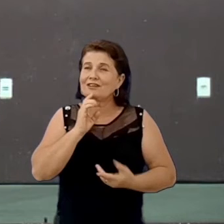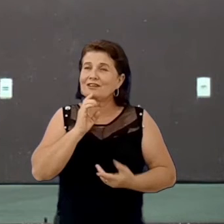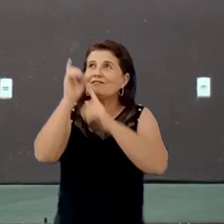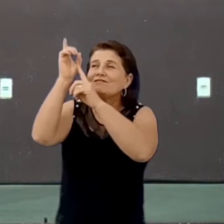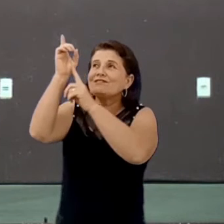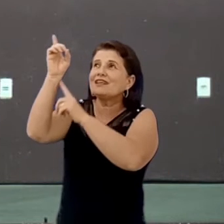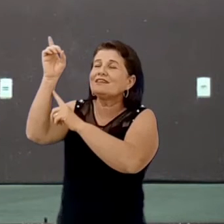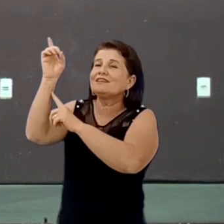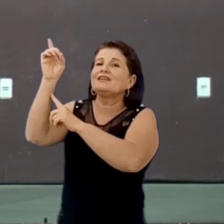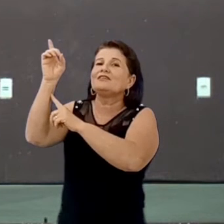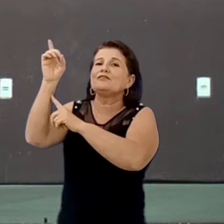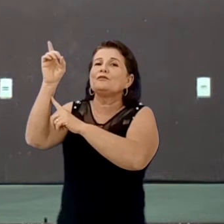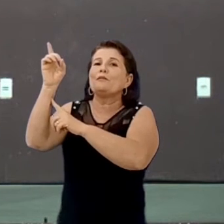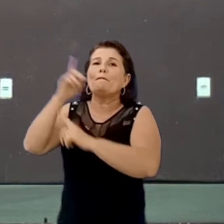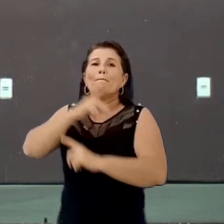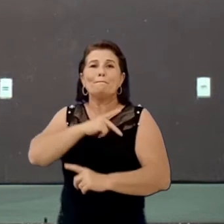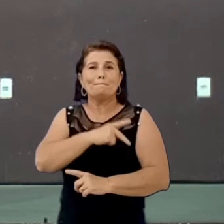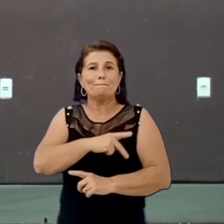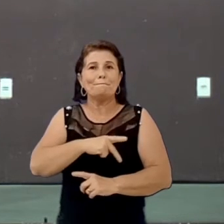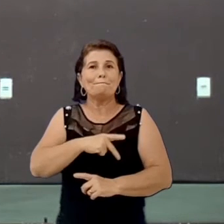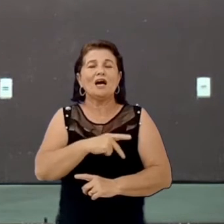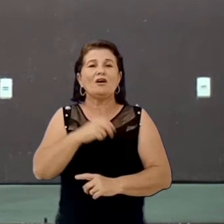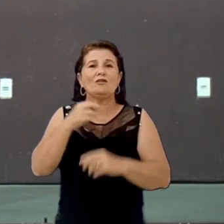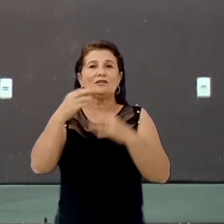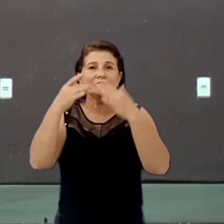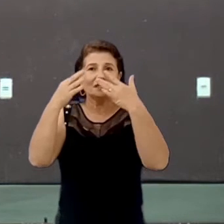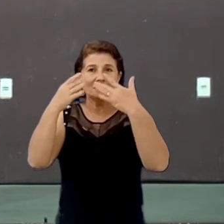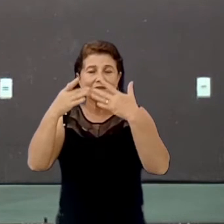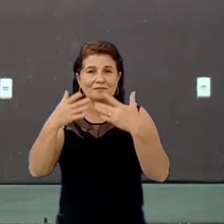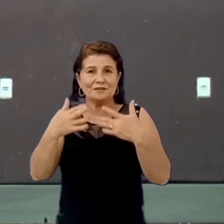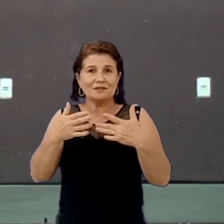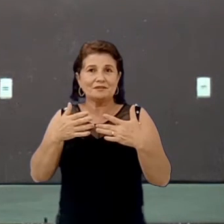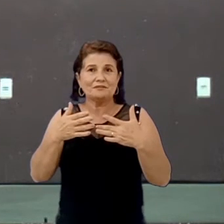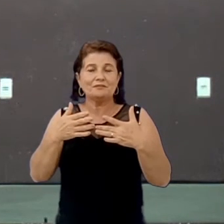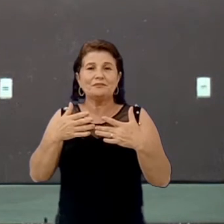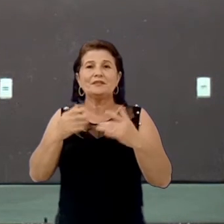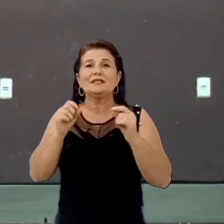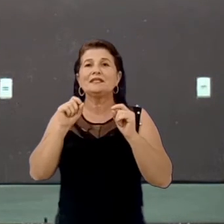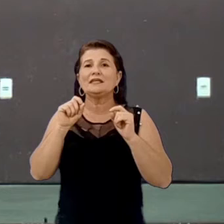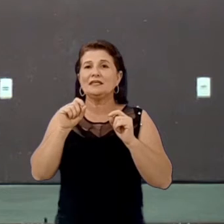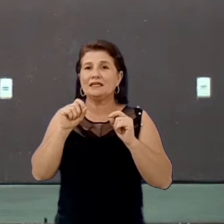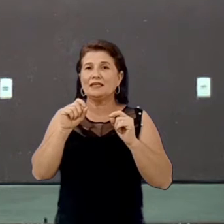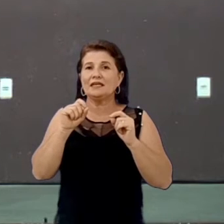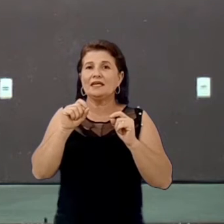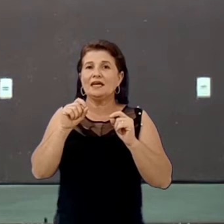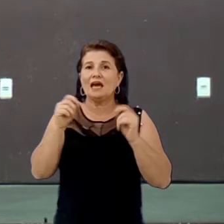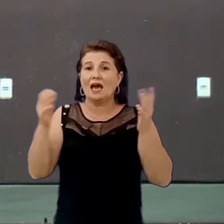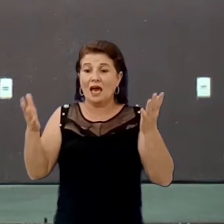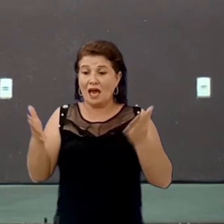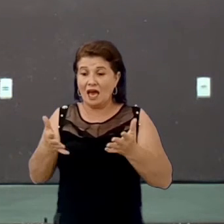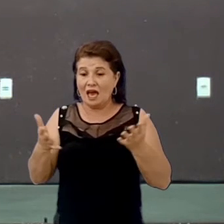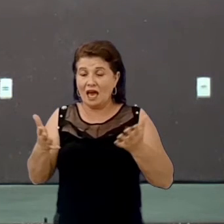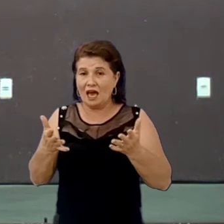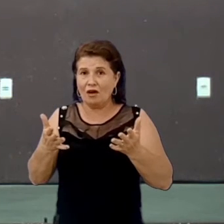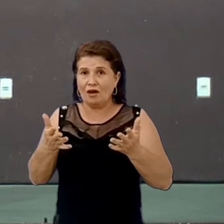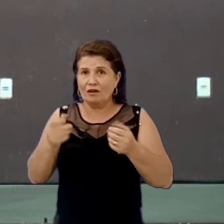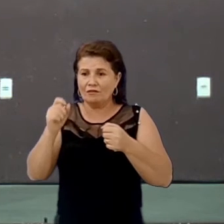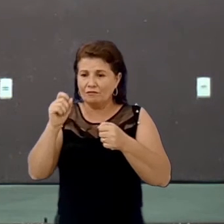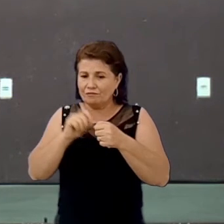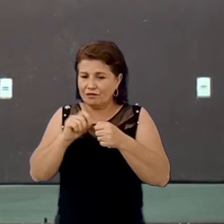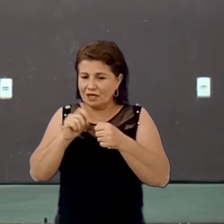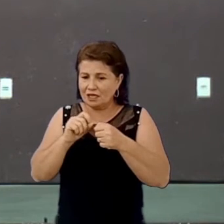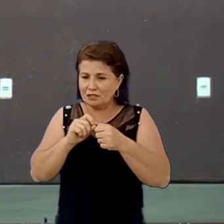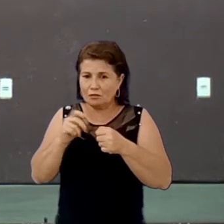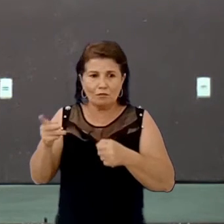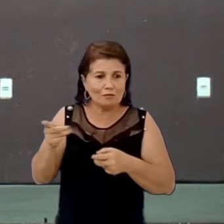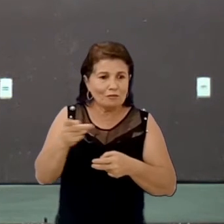Deus. Paulo está indicando para o povo que eles agora passem a procurar, para